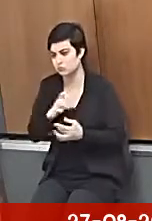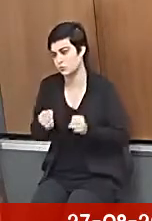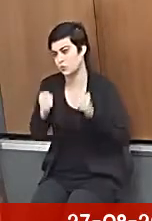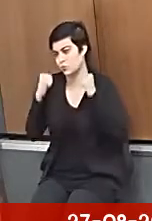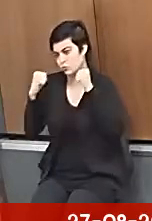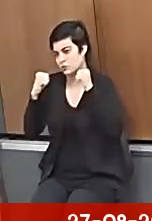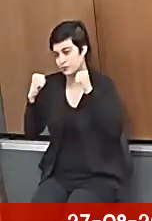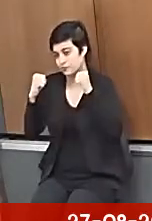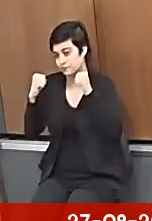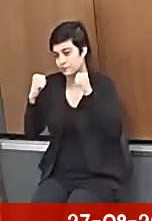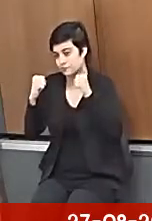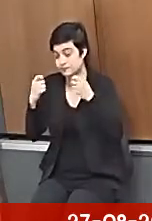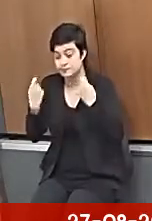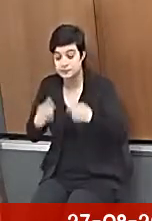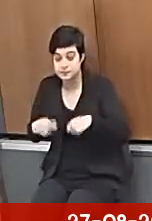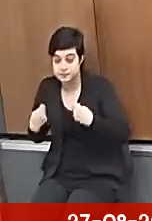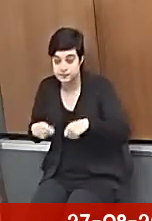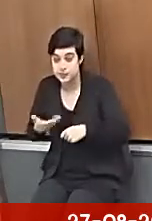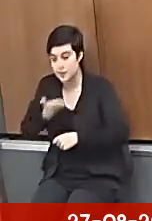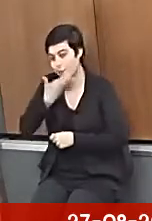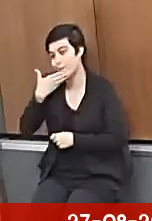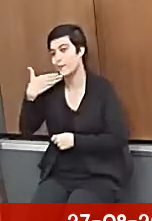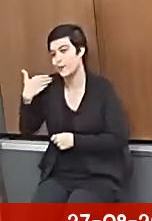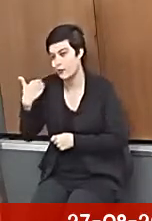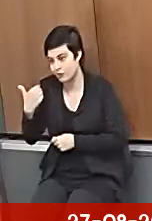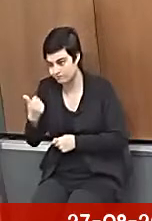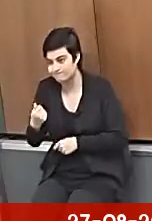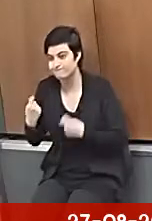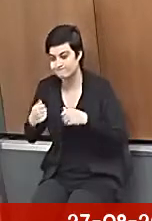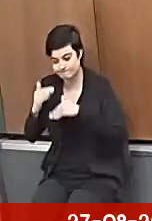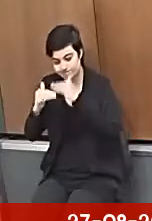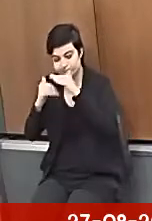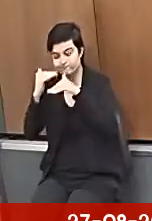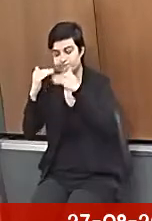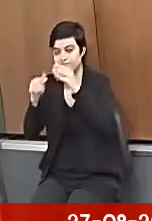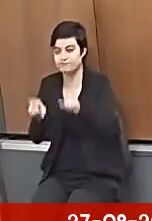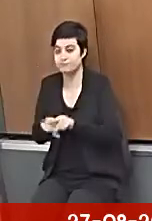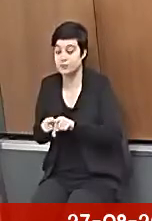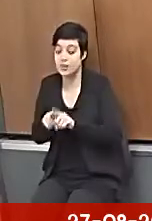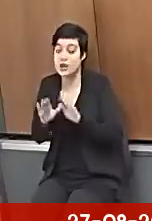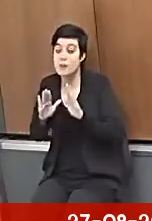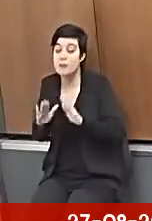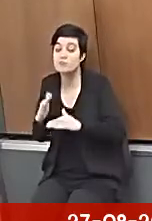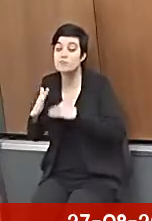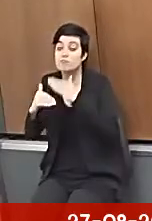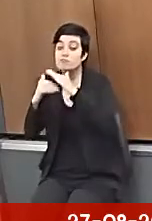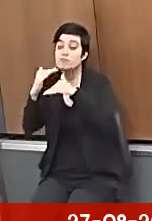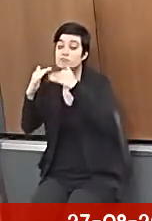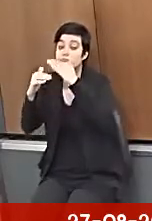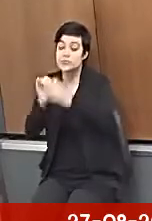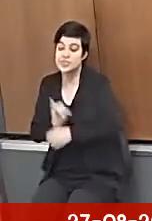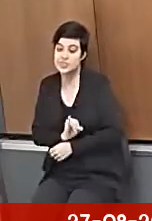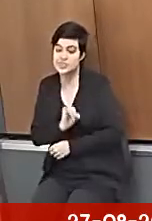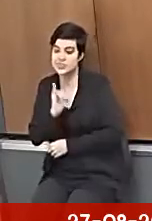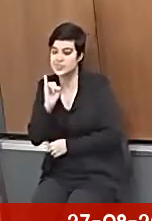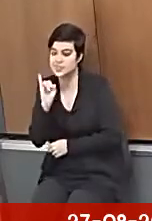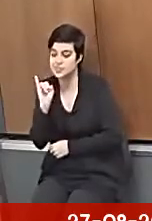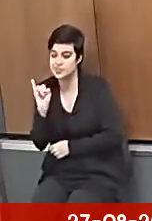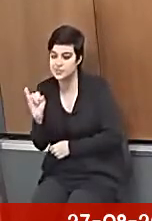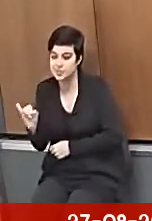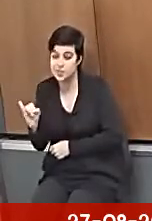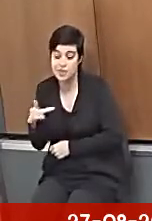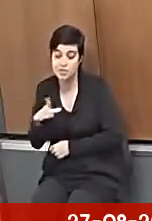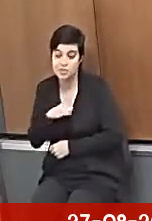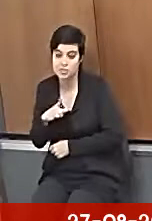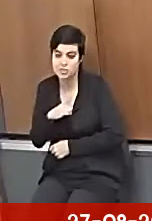existem coisas que têm que ser melhoradas podem ser melhoradas mas elas só vão avançar a partir do momento que houver